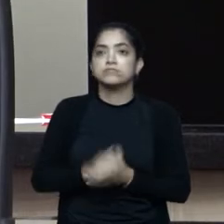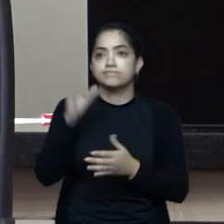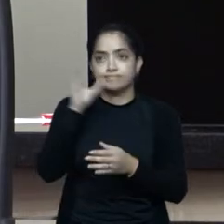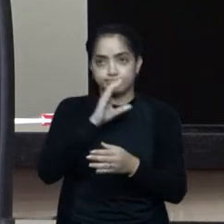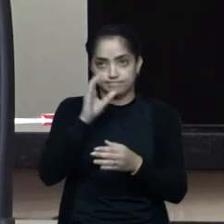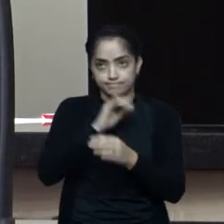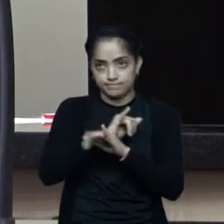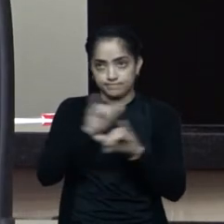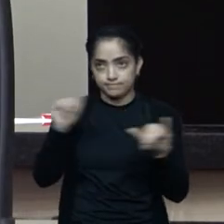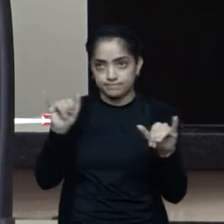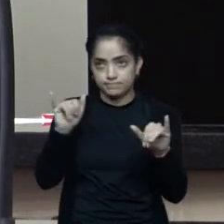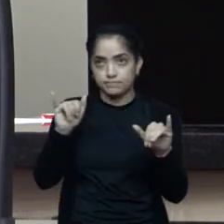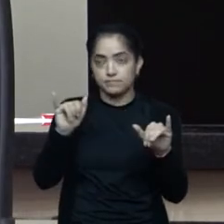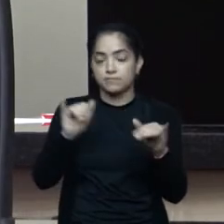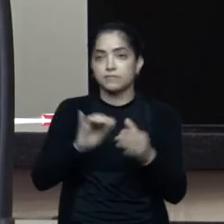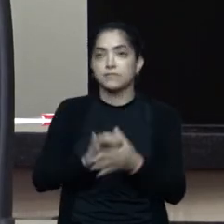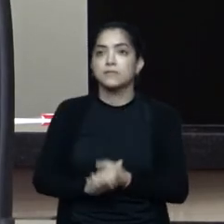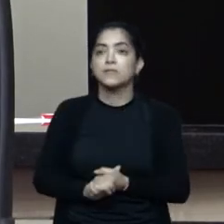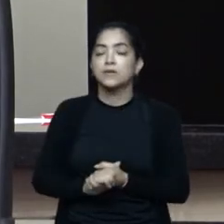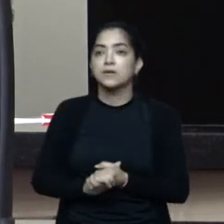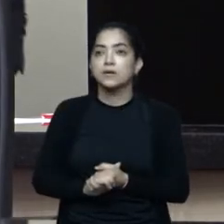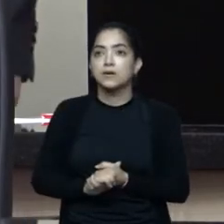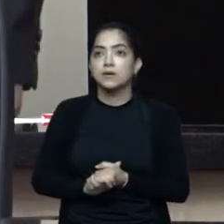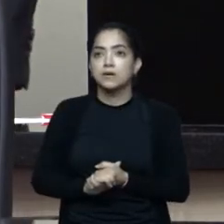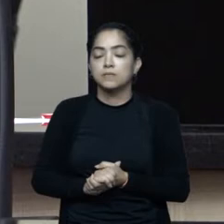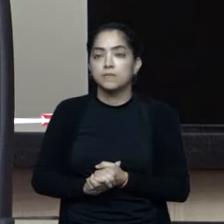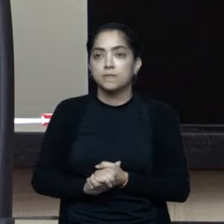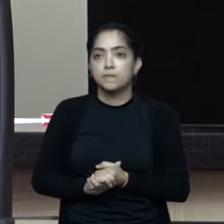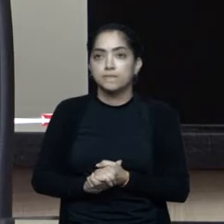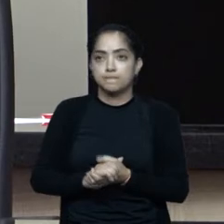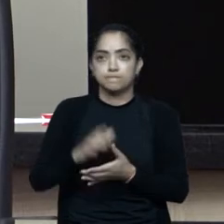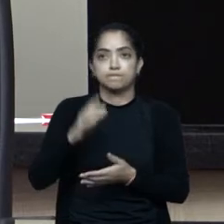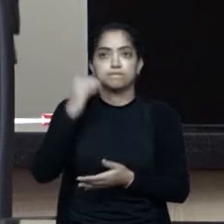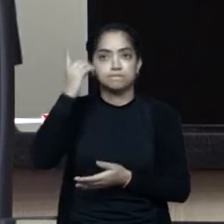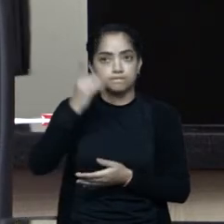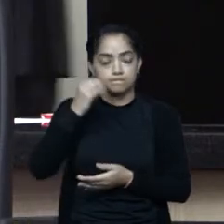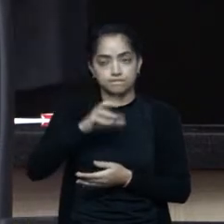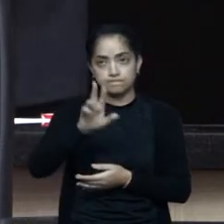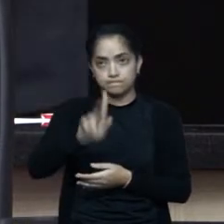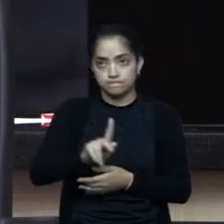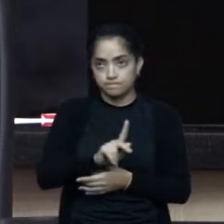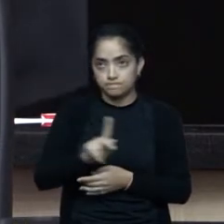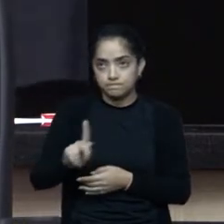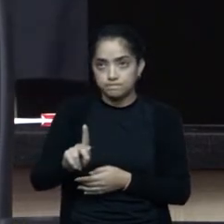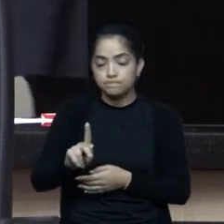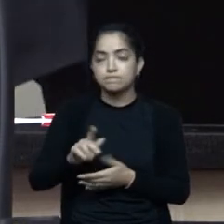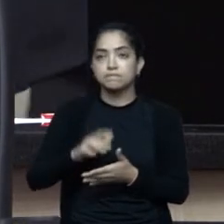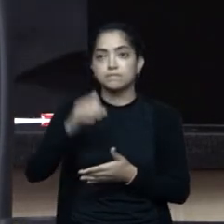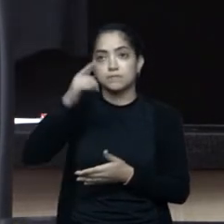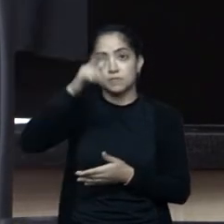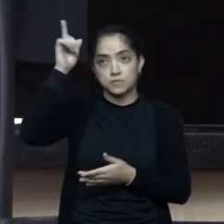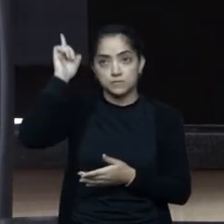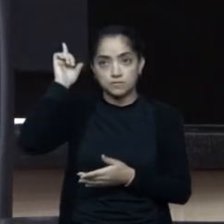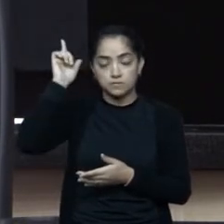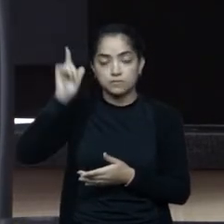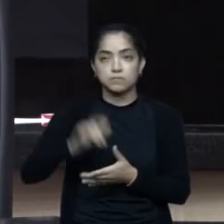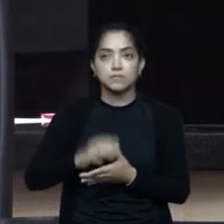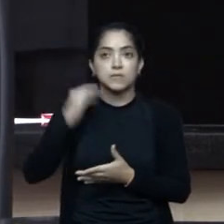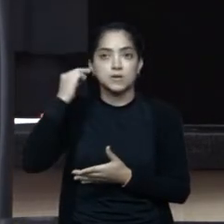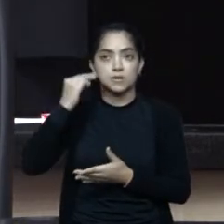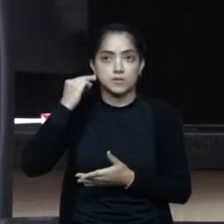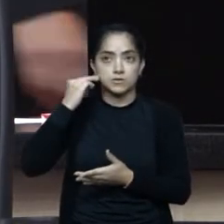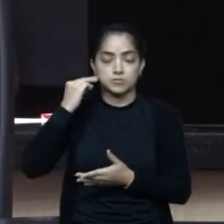comunicações. Fizeram uso da palavra os senhores deputados Padre Pedro Baldiceira, Sargento Lima e Márcio